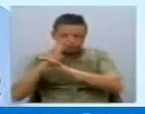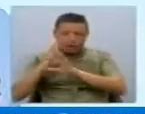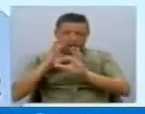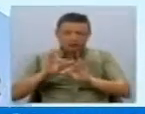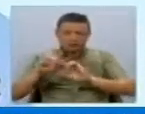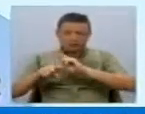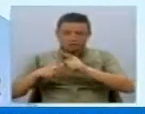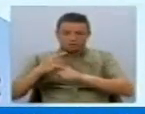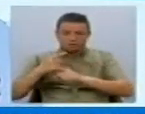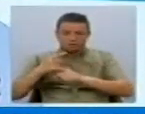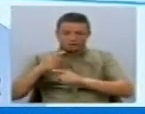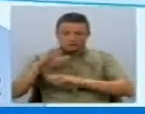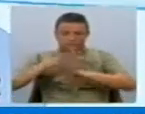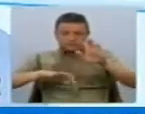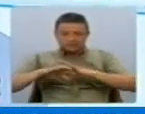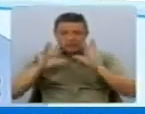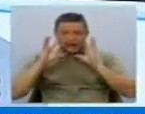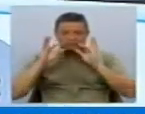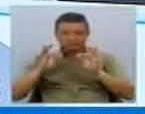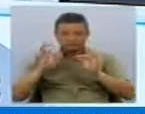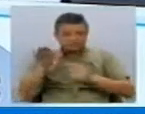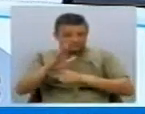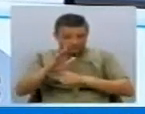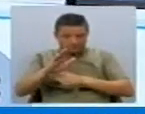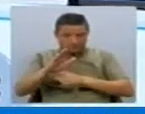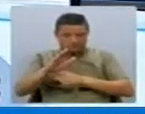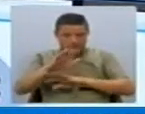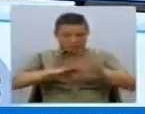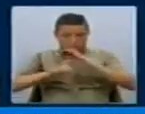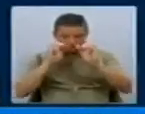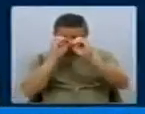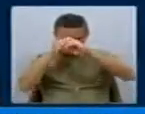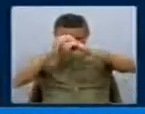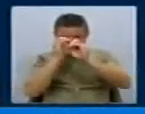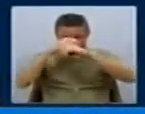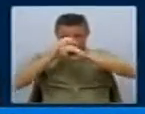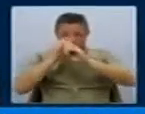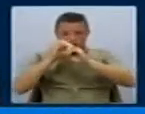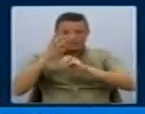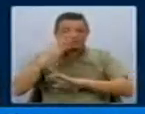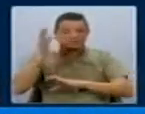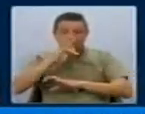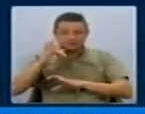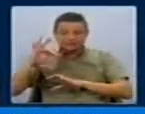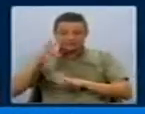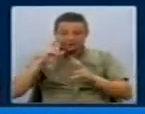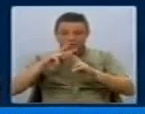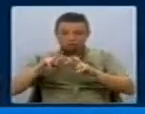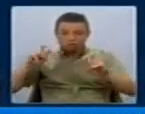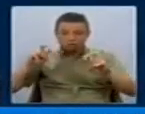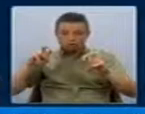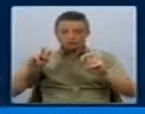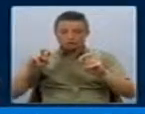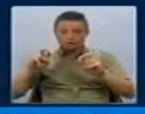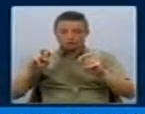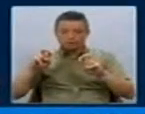Doppler. Então, o que eles fizeram foi mais ou menos o seguinte. Eles utilizaram o telescópio para tentar descobrir como é que